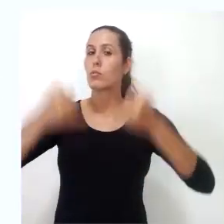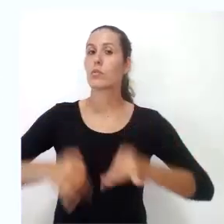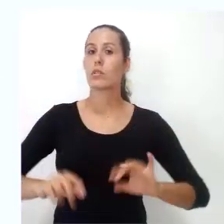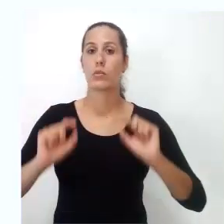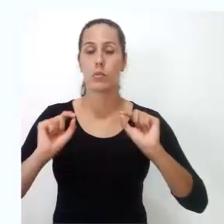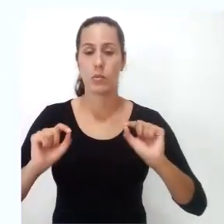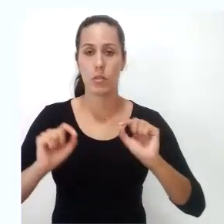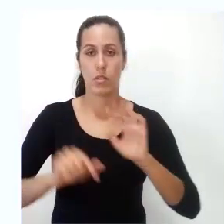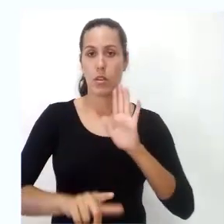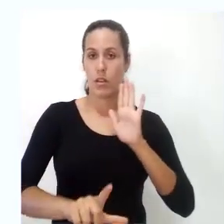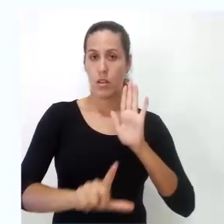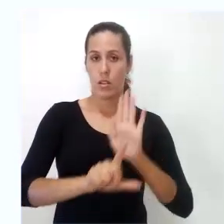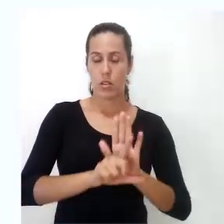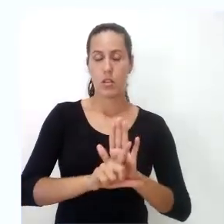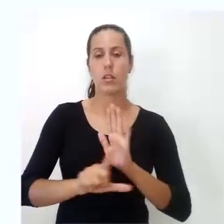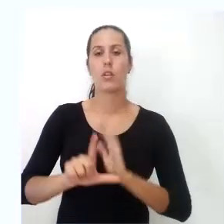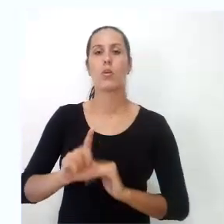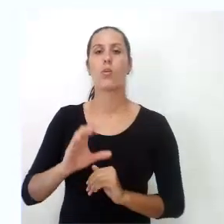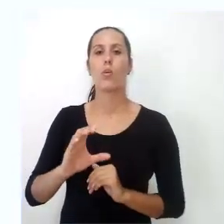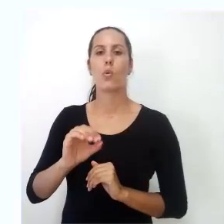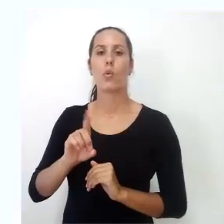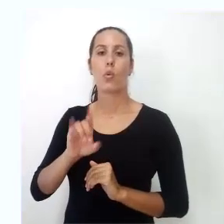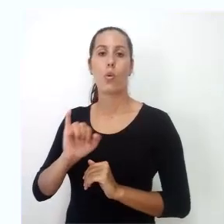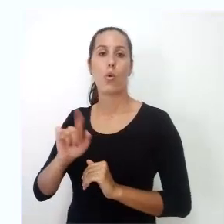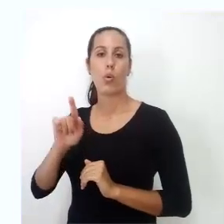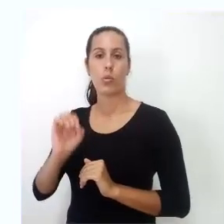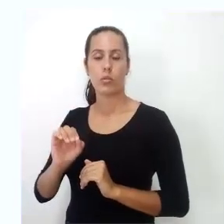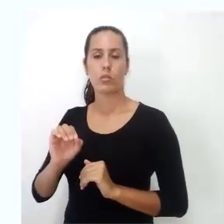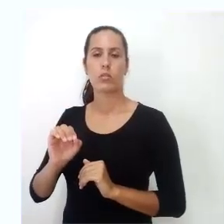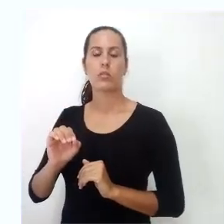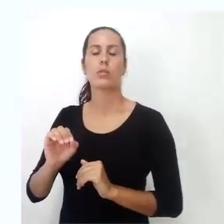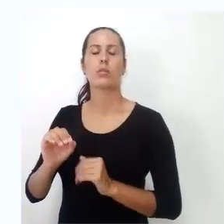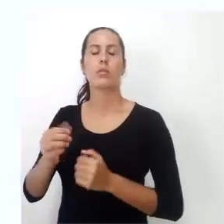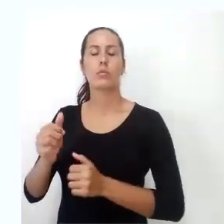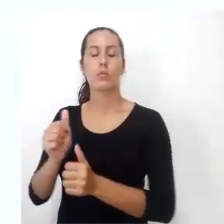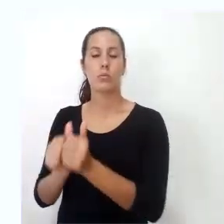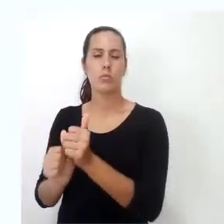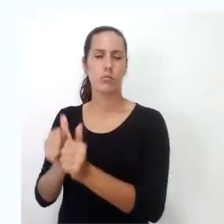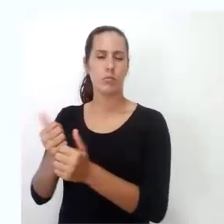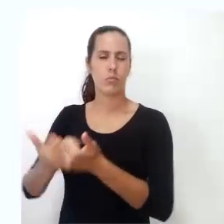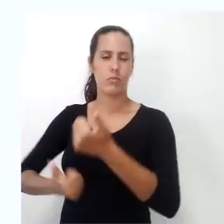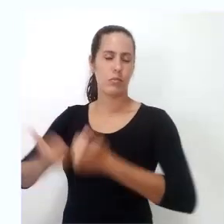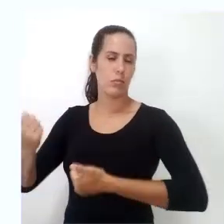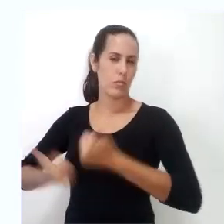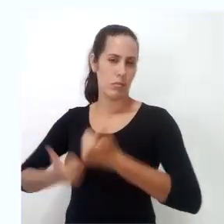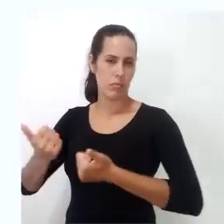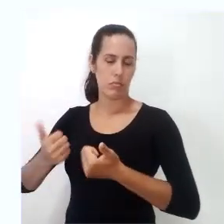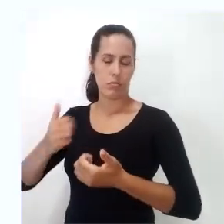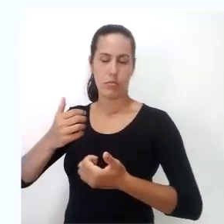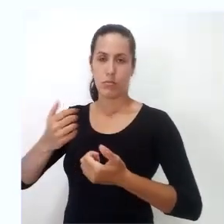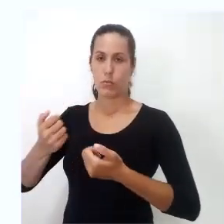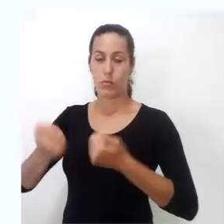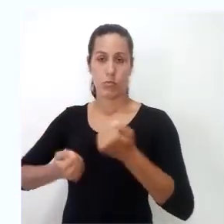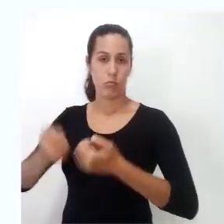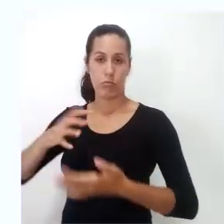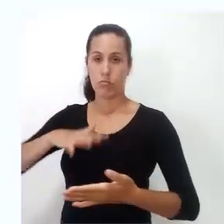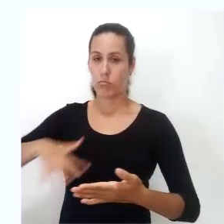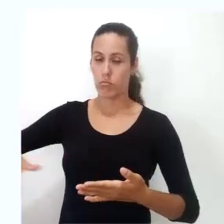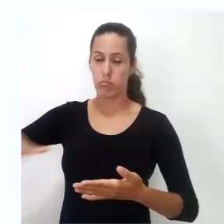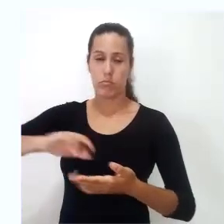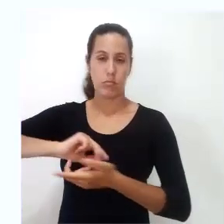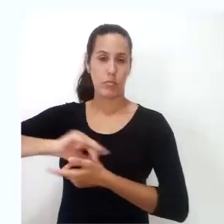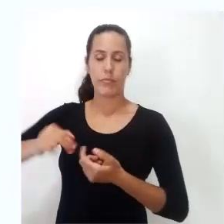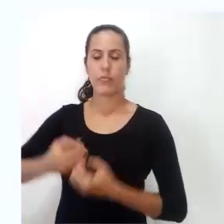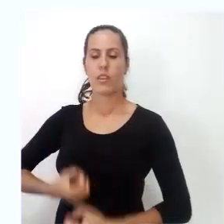aliás, a vocês, é o seguinte, certo? A lei, o Código de Trânsito, a Constituição, não são